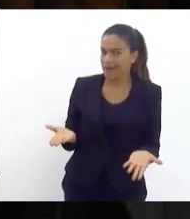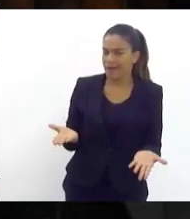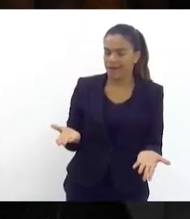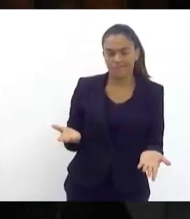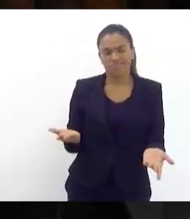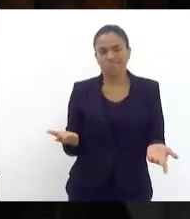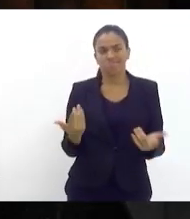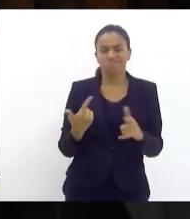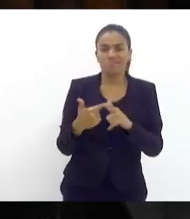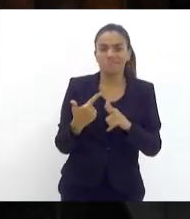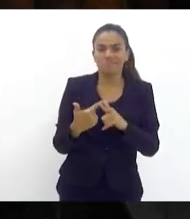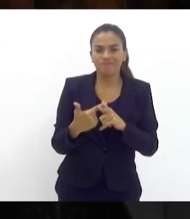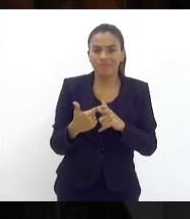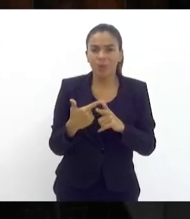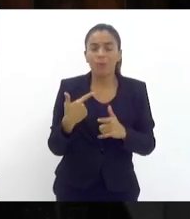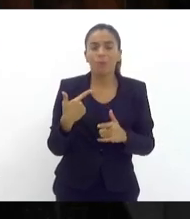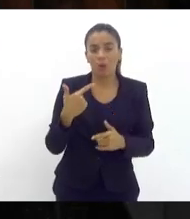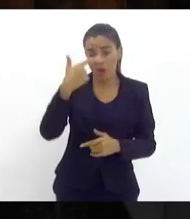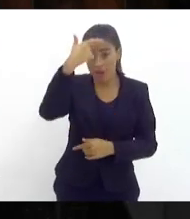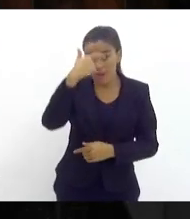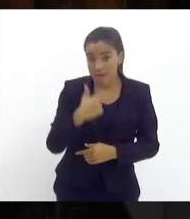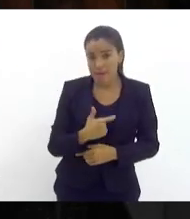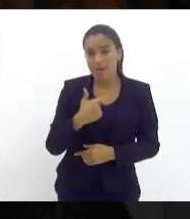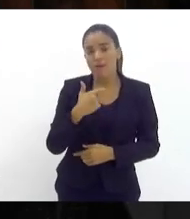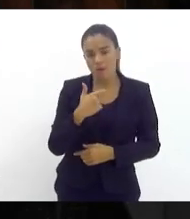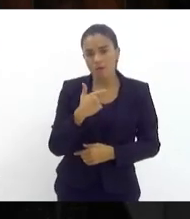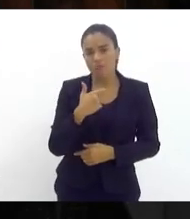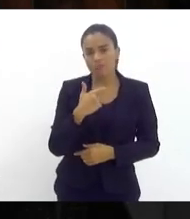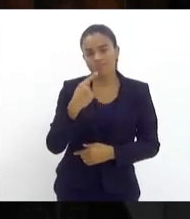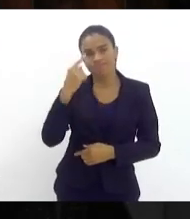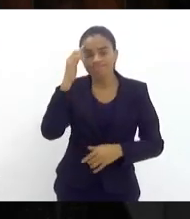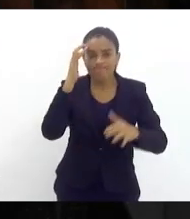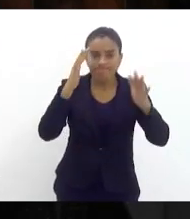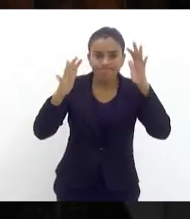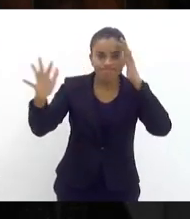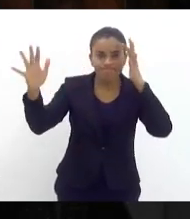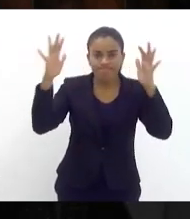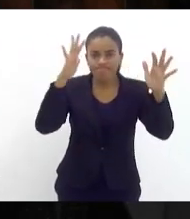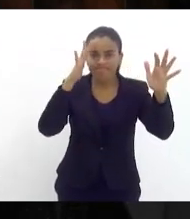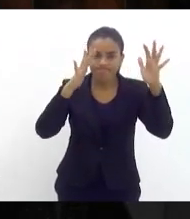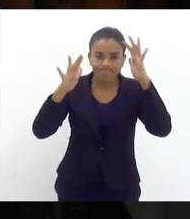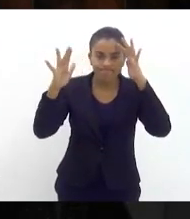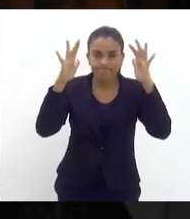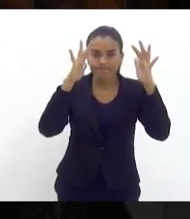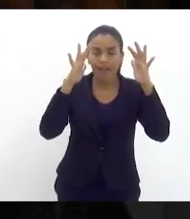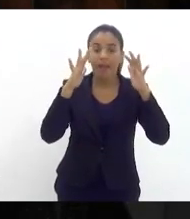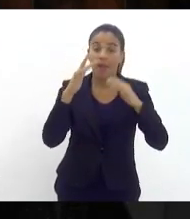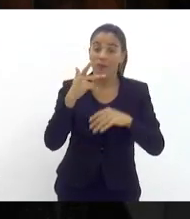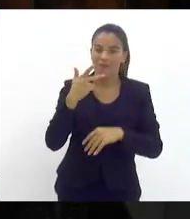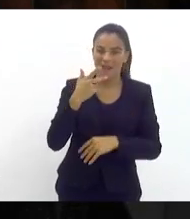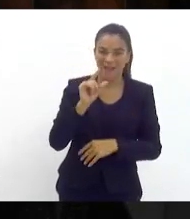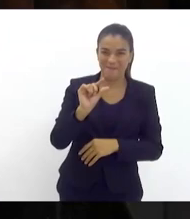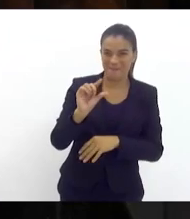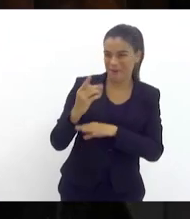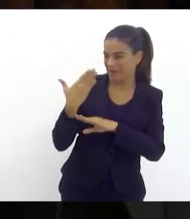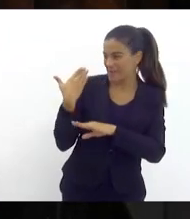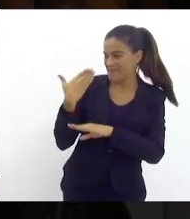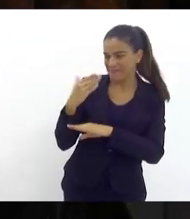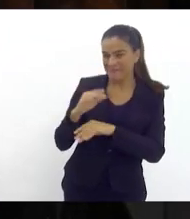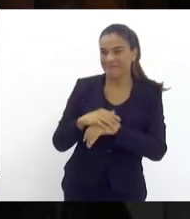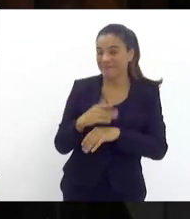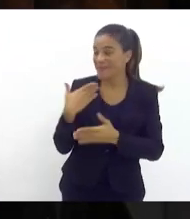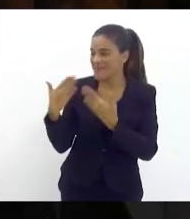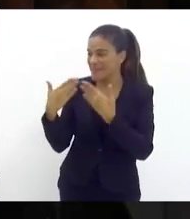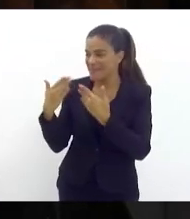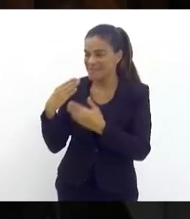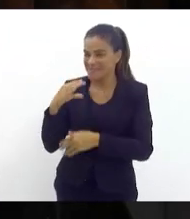porque estabeleci uma premissa ia dizer ela ainda pouco para o deputado Carlos Macedo